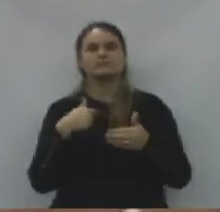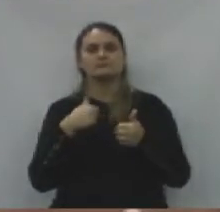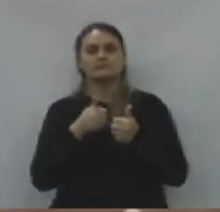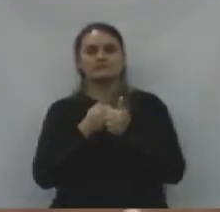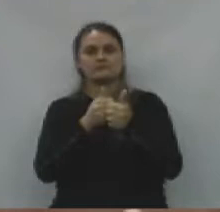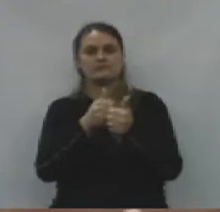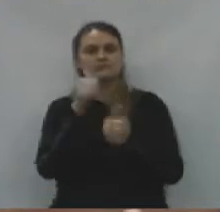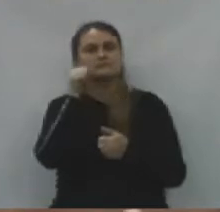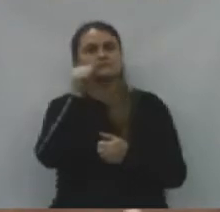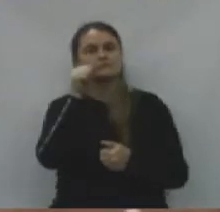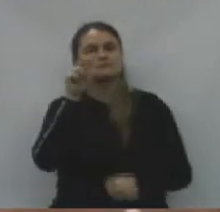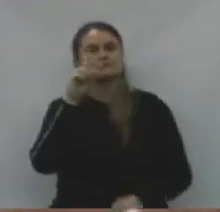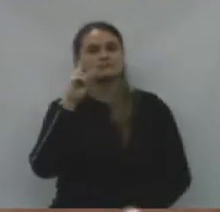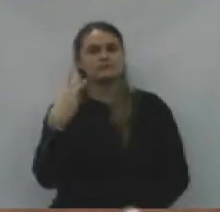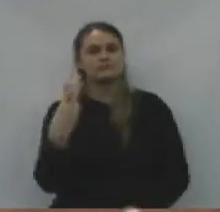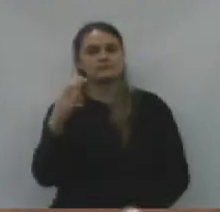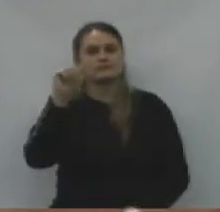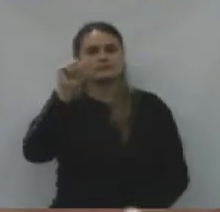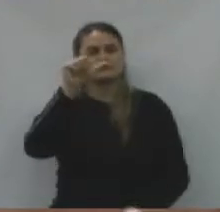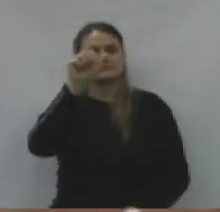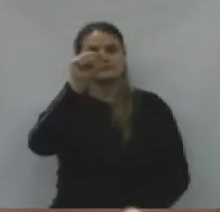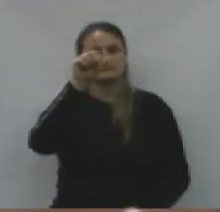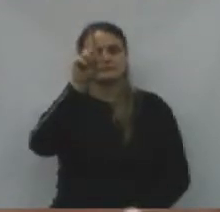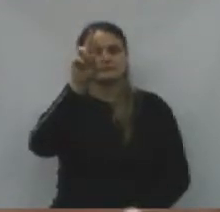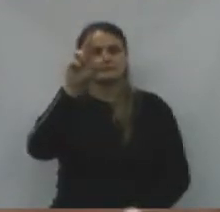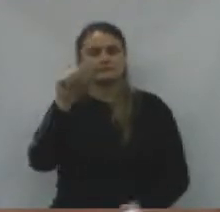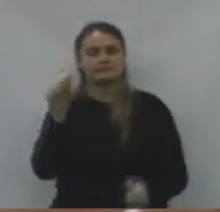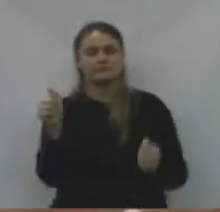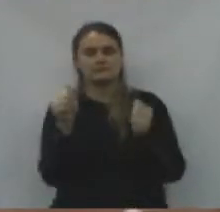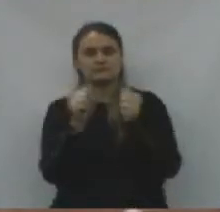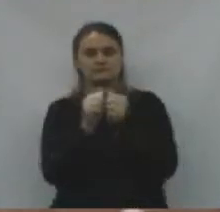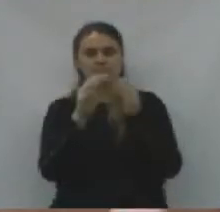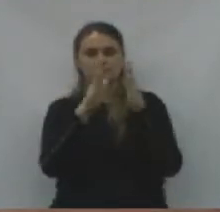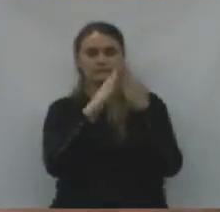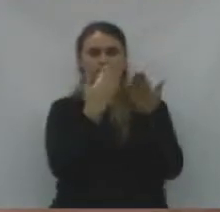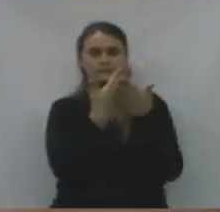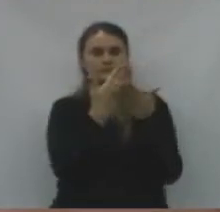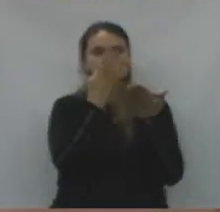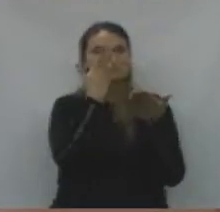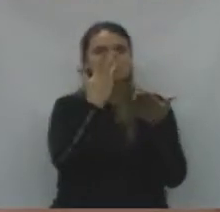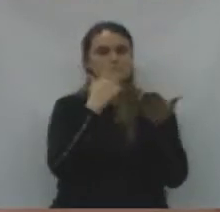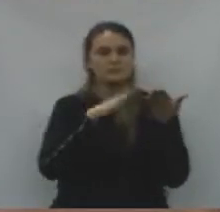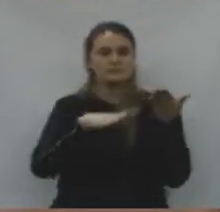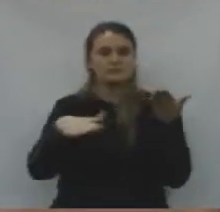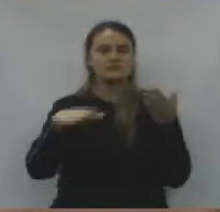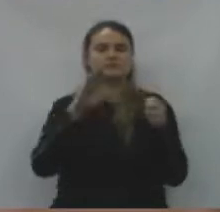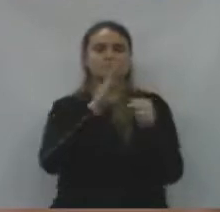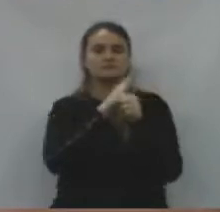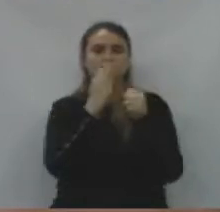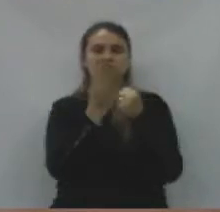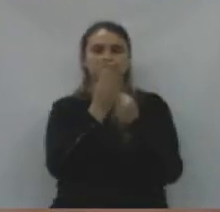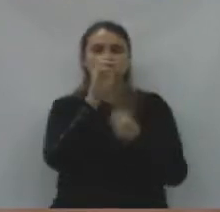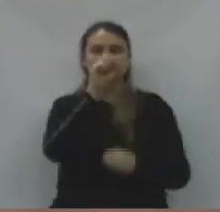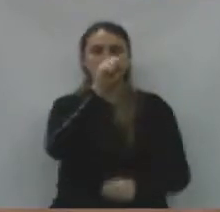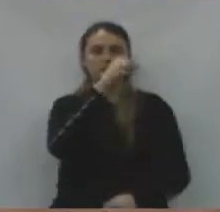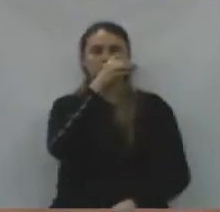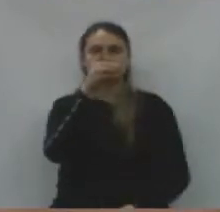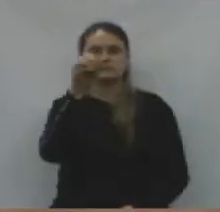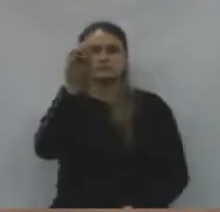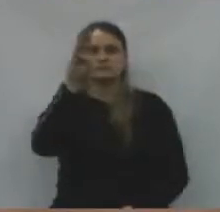da vereadora landra junto à o cemei é da região do são bernardo que